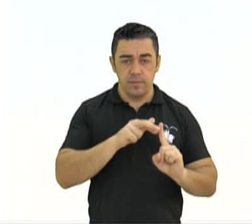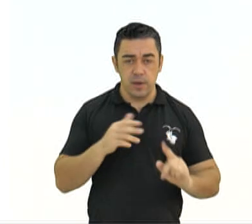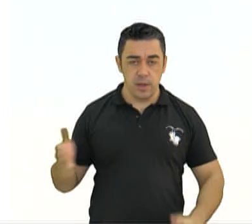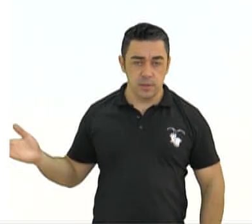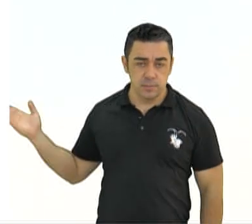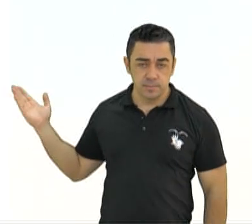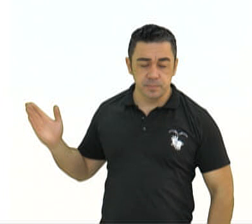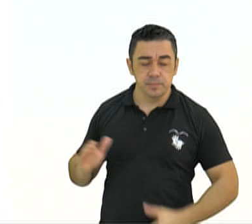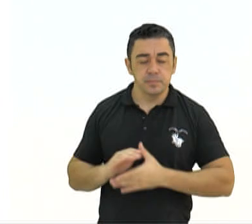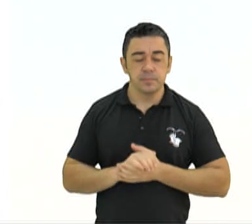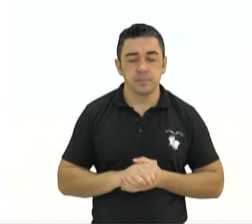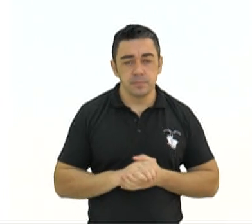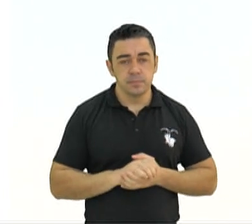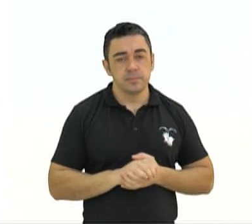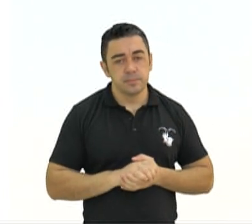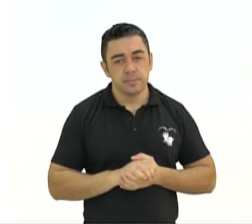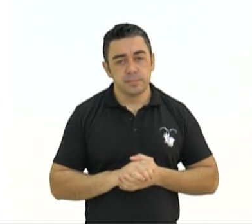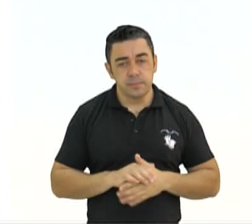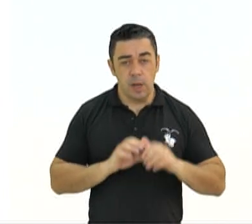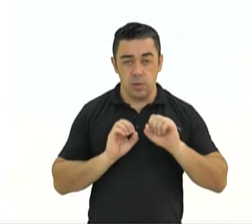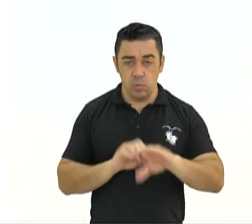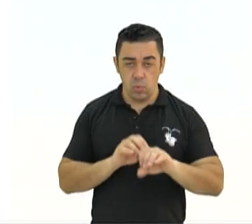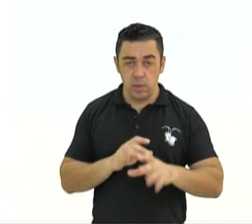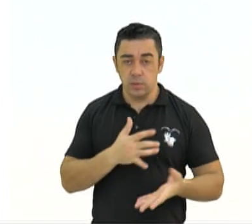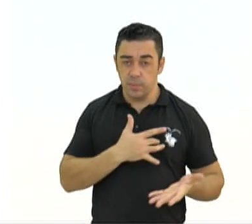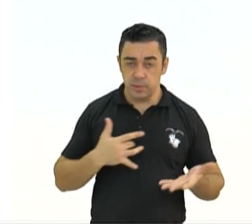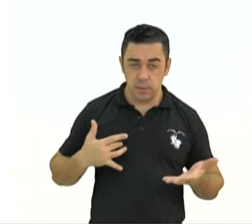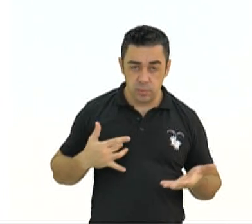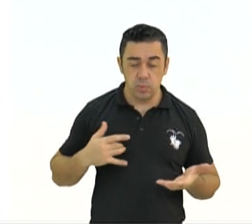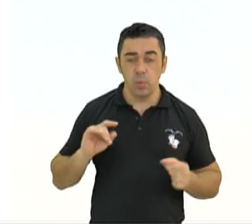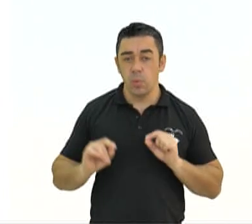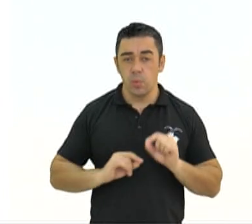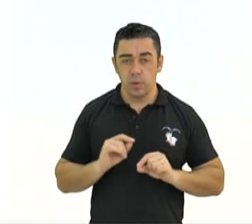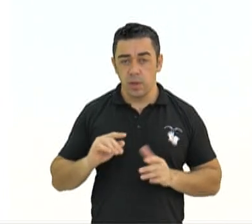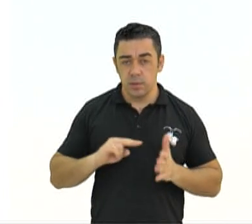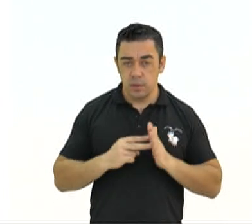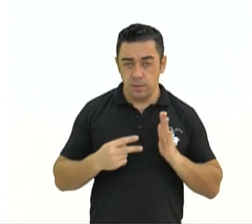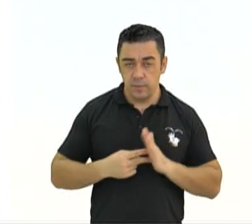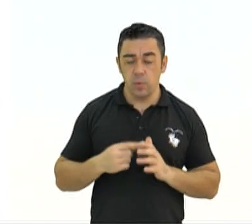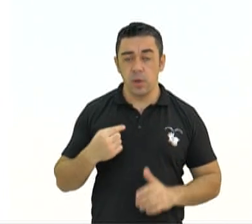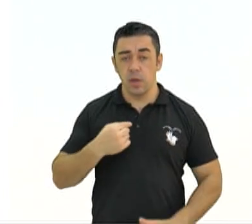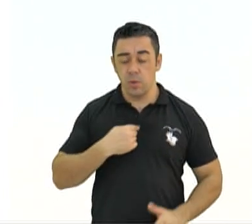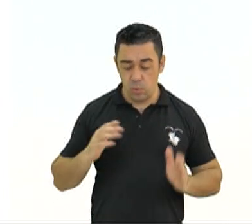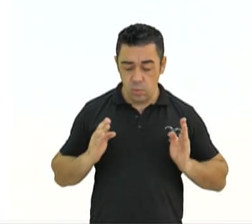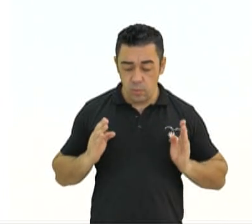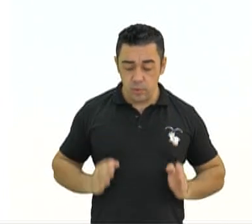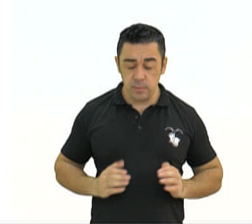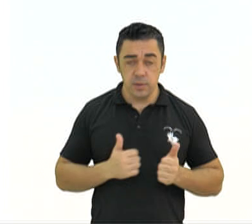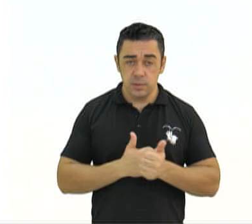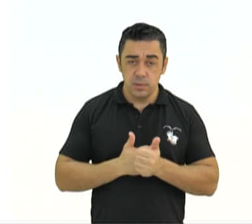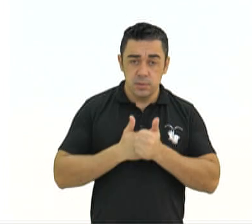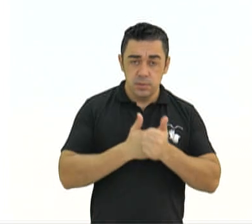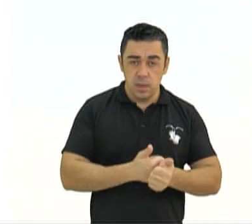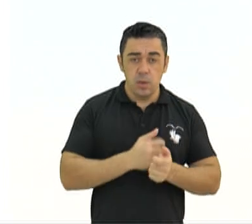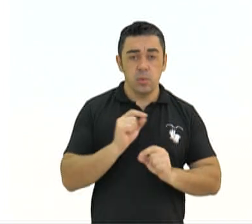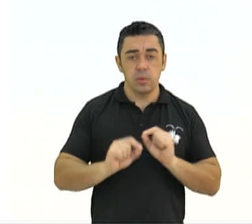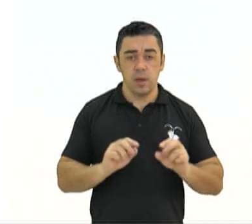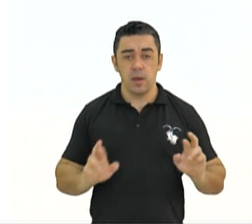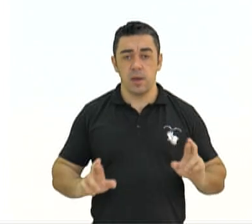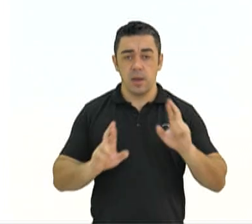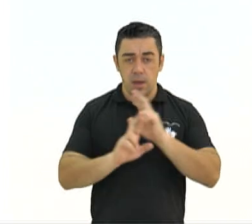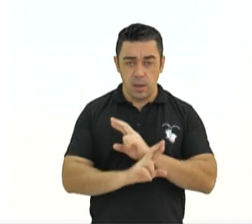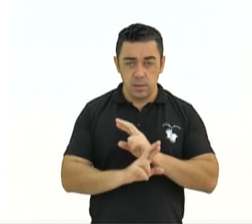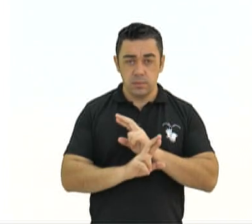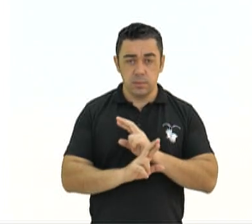tela. A educação para a saúde pressupõe a adoção de comportamentos com base na interação de fatores